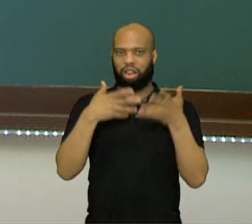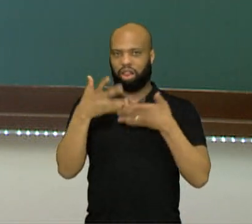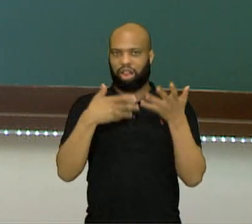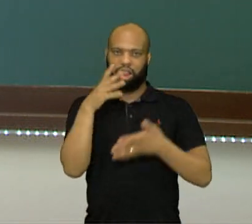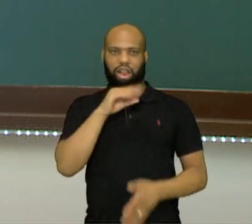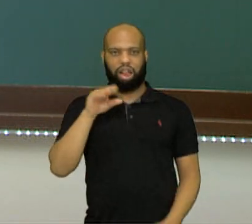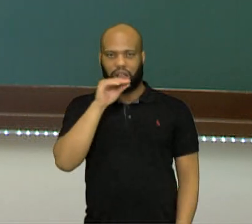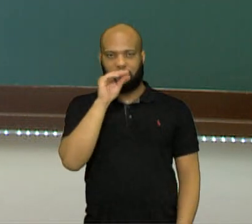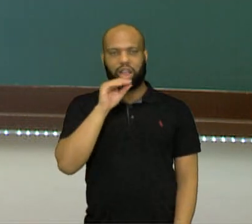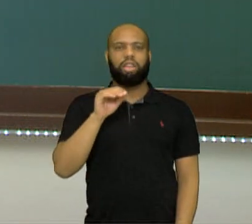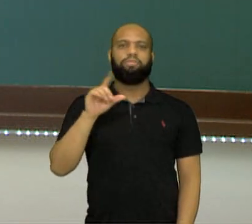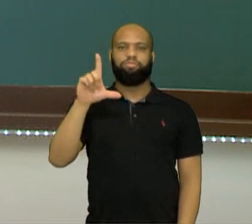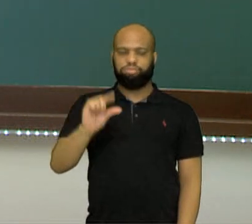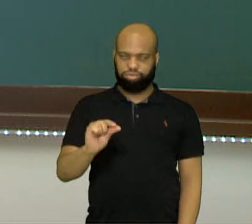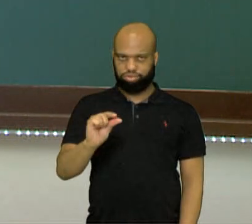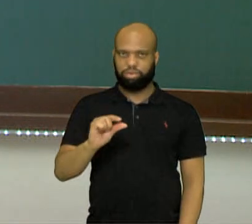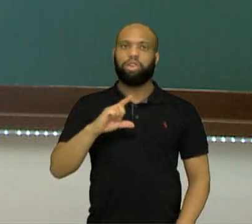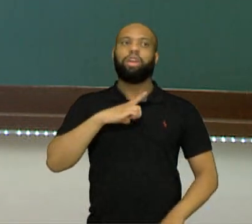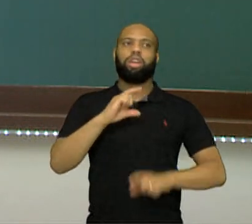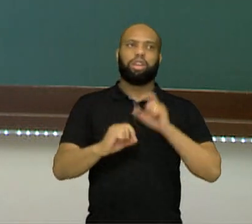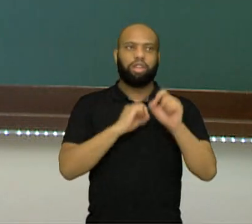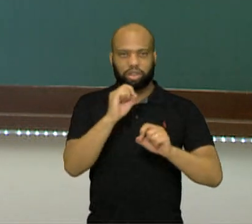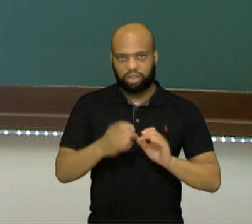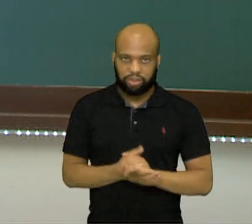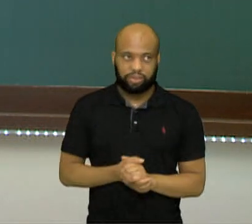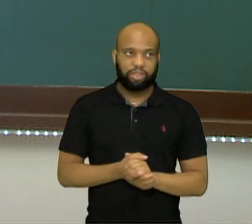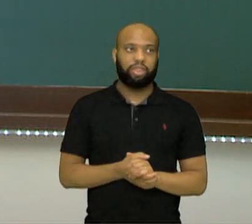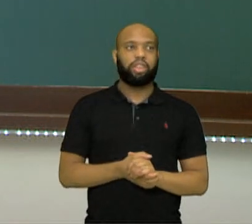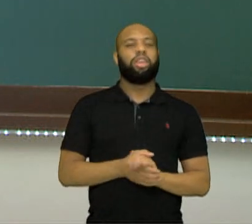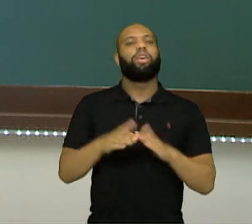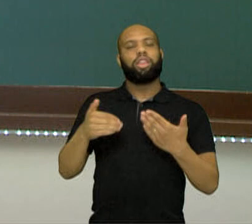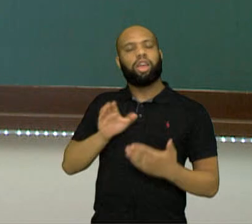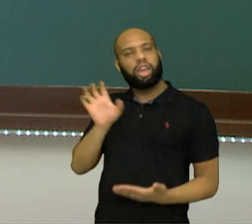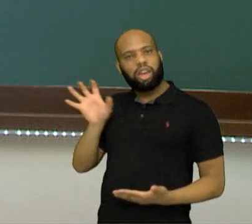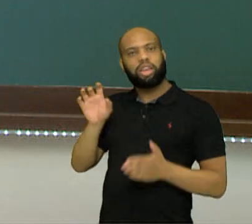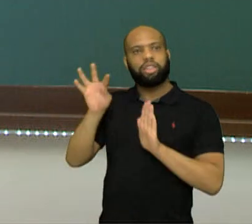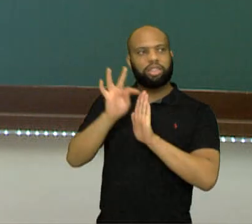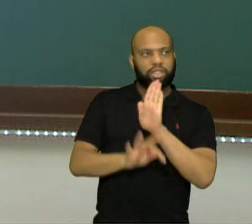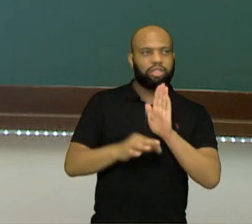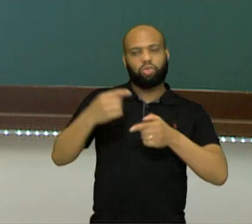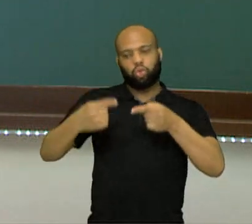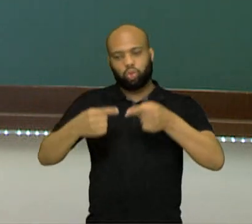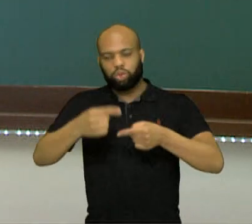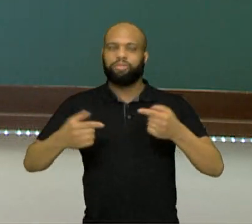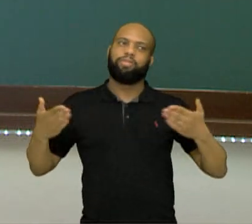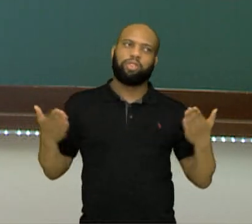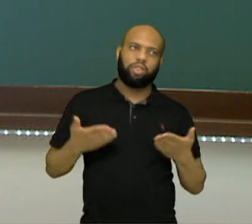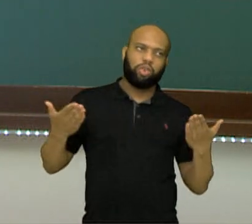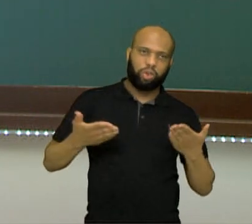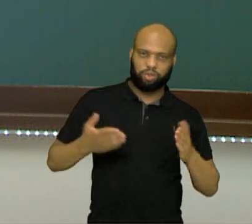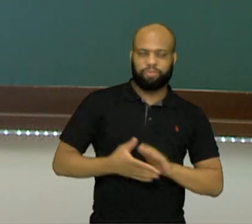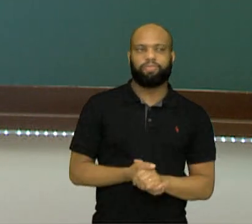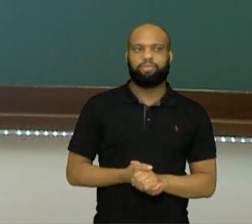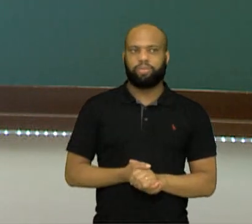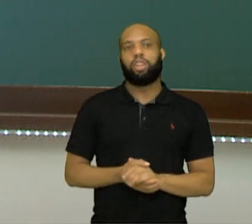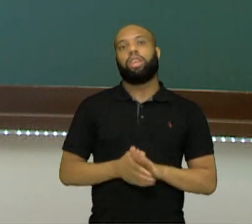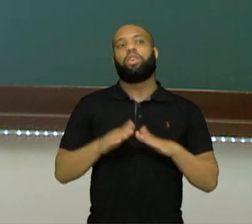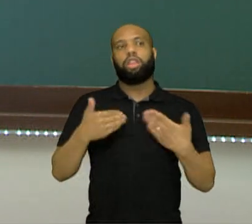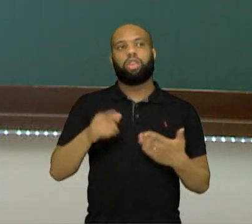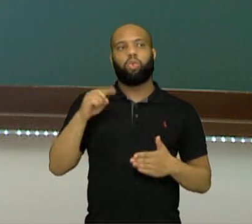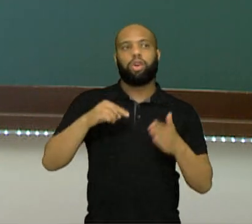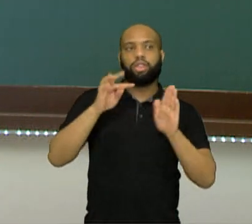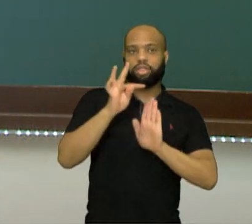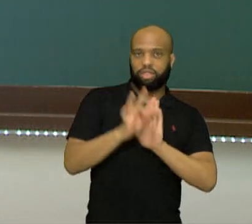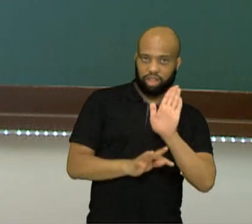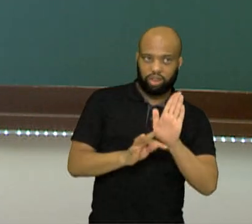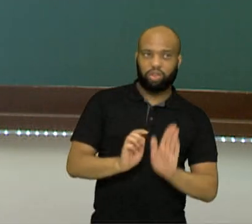nossa colunista trouxe, a nossa articulista trouxe para discutir conosco, nesse texto da